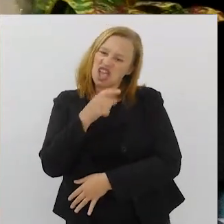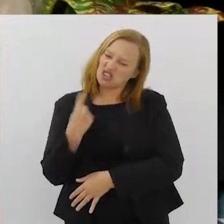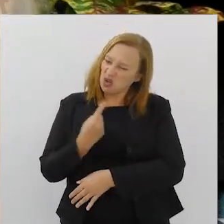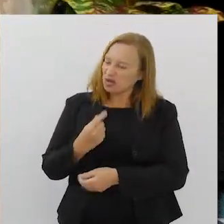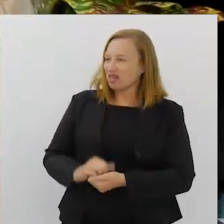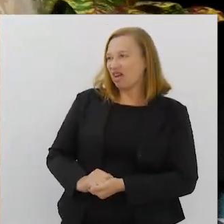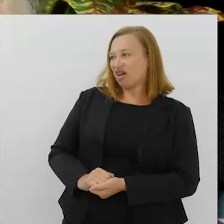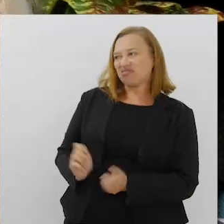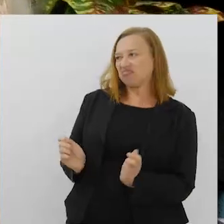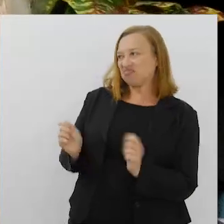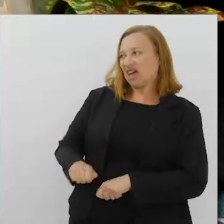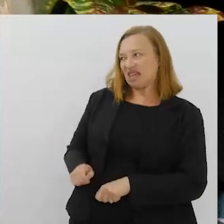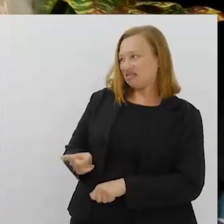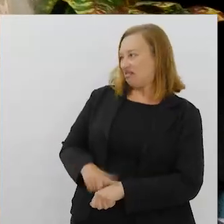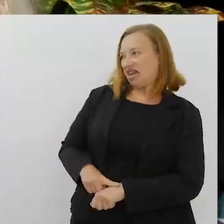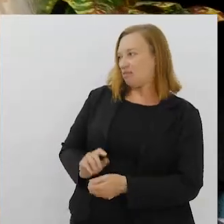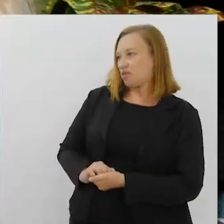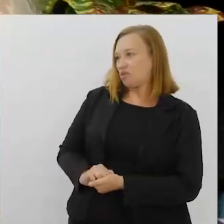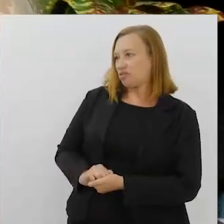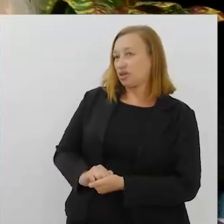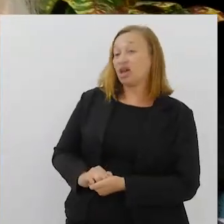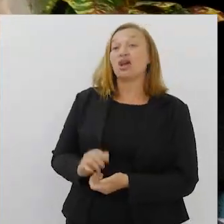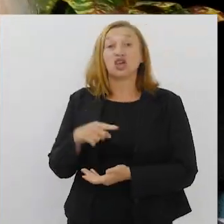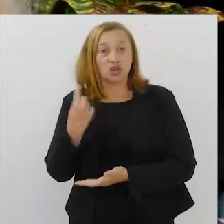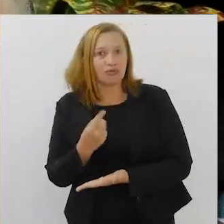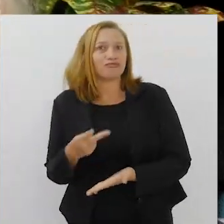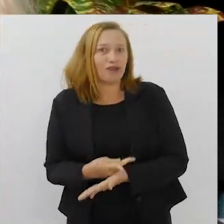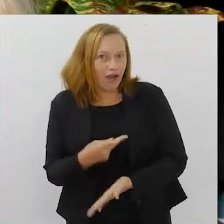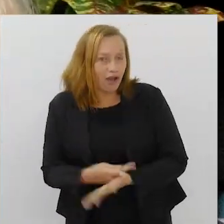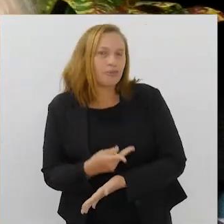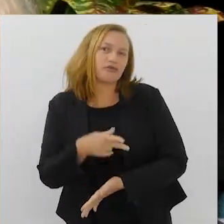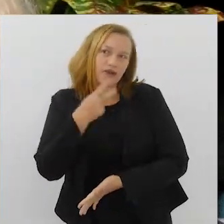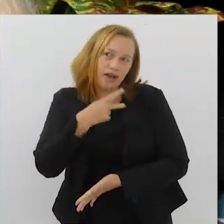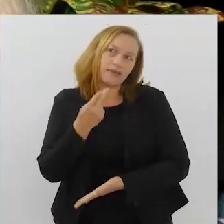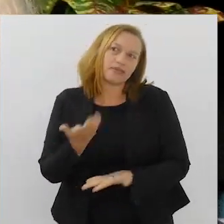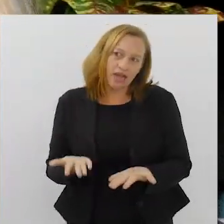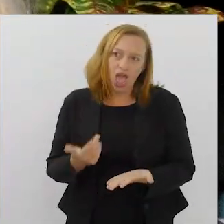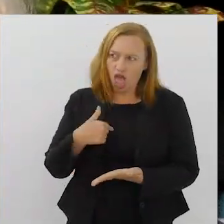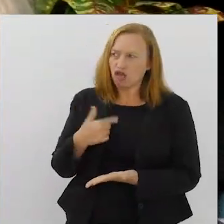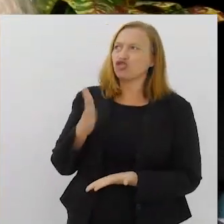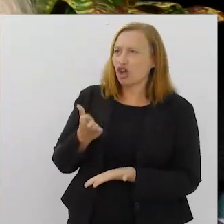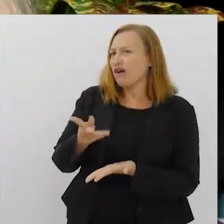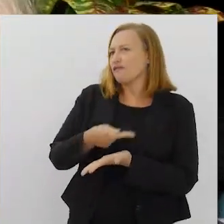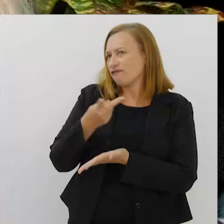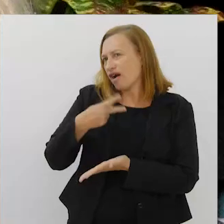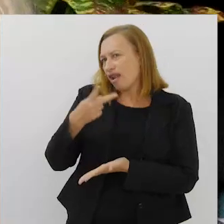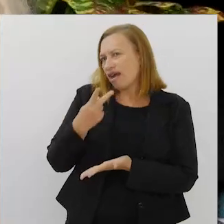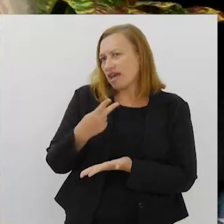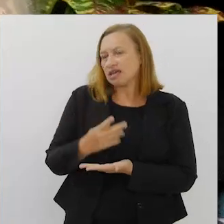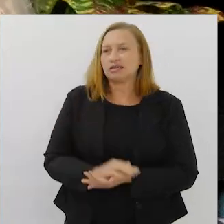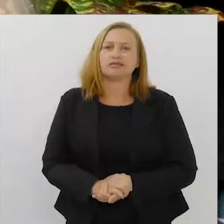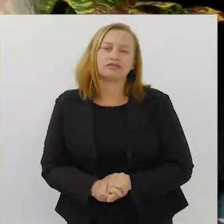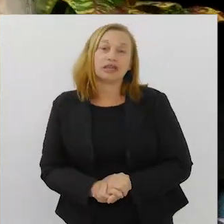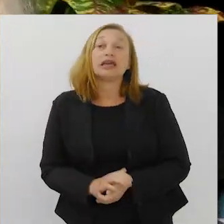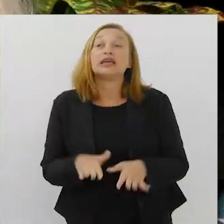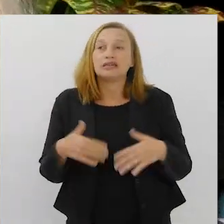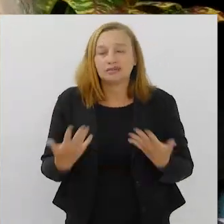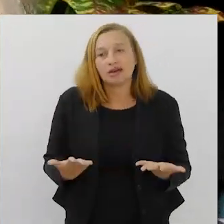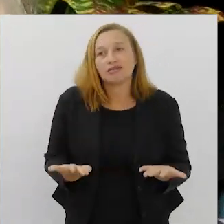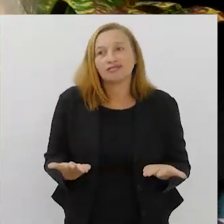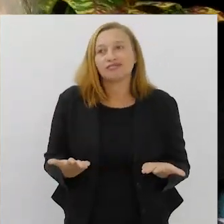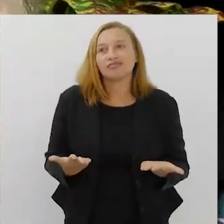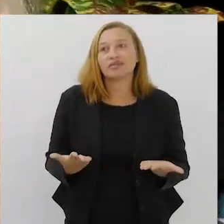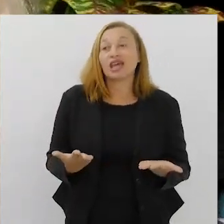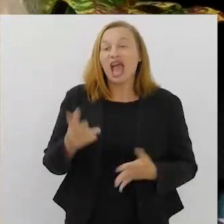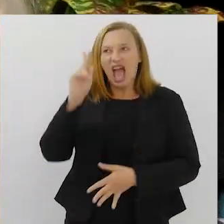ai não dá mais, né? Quantas vezes nós erradamente falamos isso, né? Eu já falei algumas vezes, já deve ter dito.